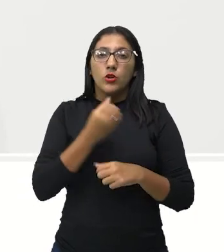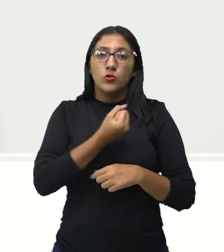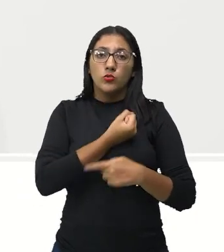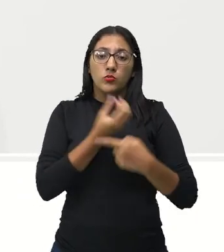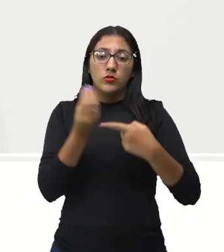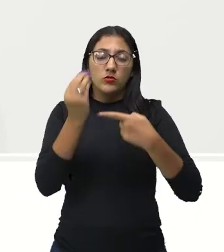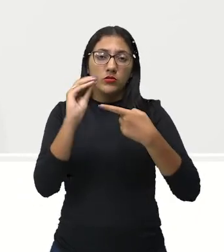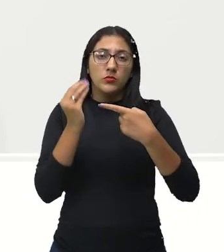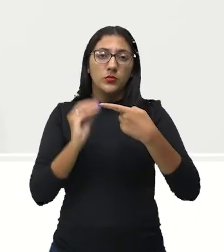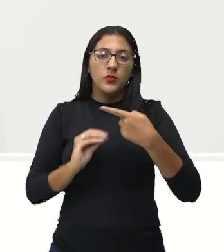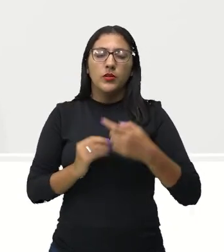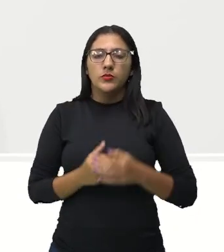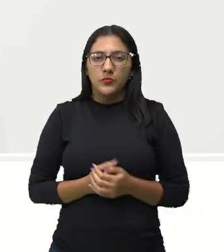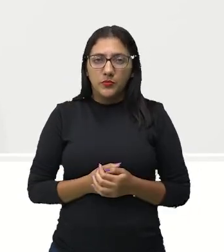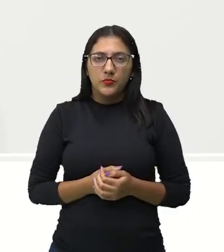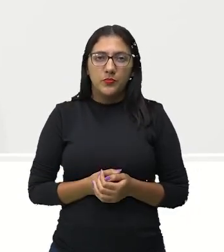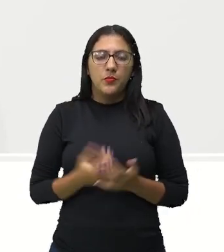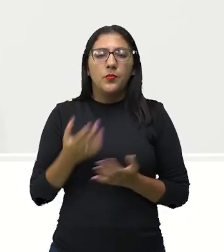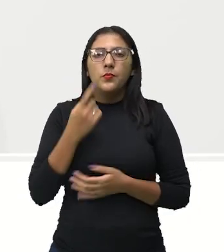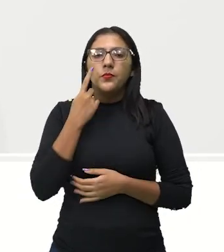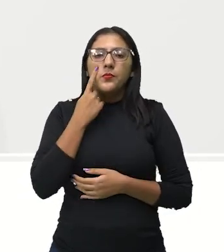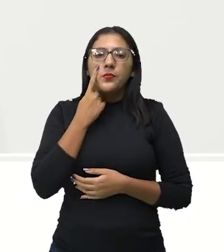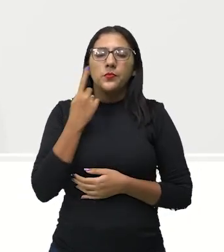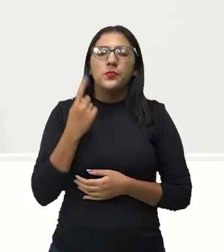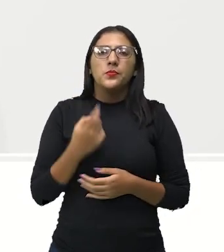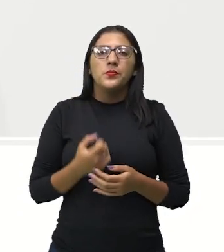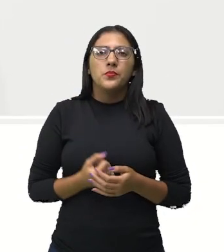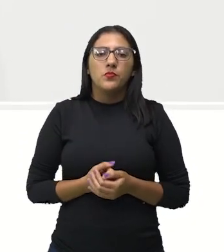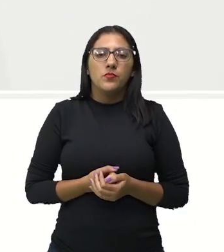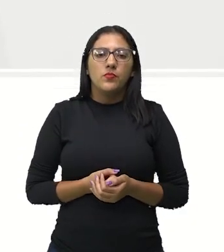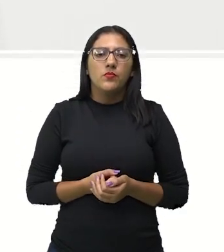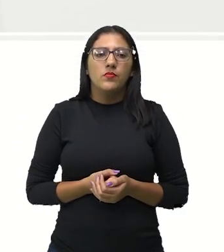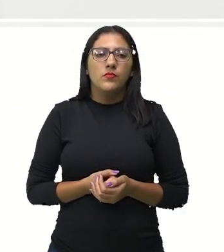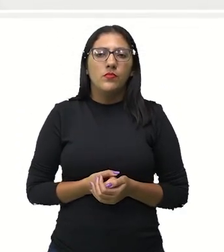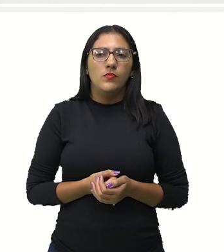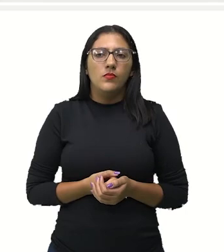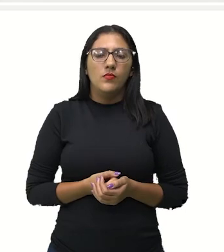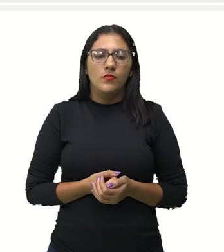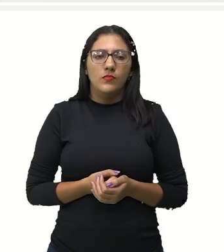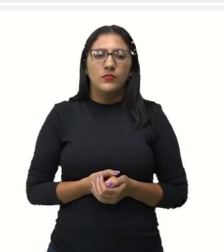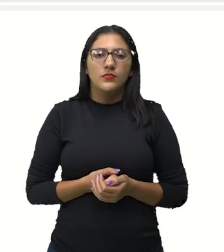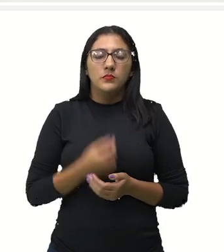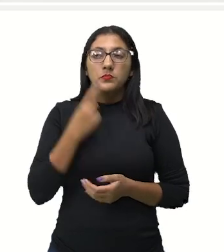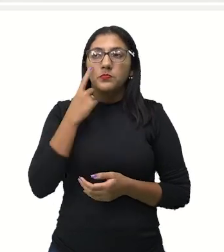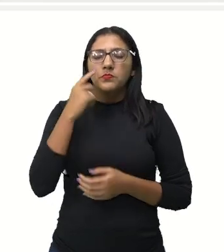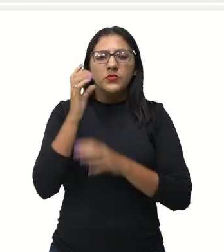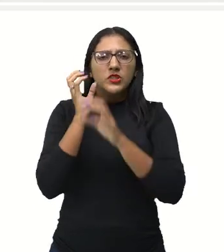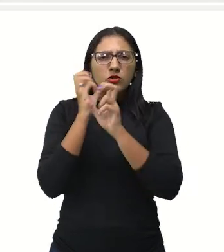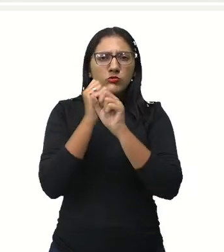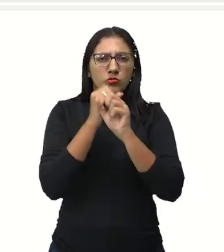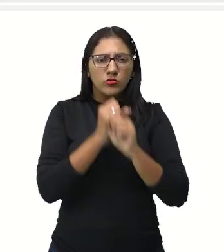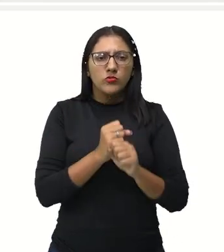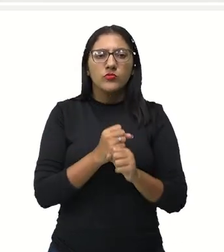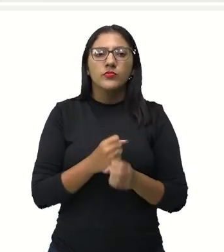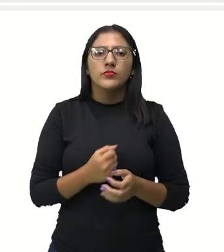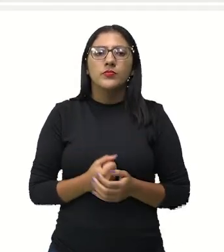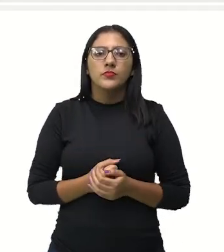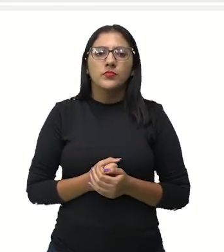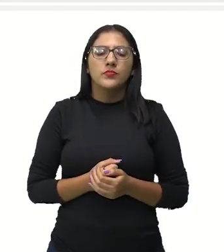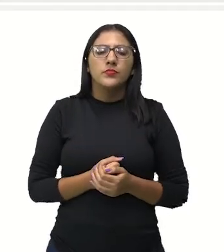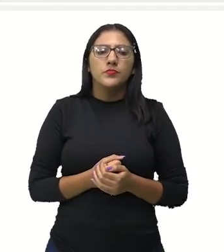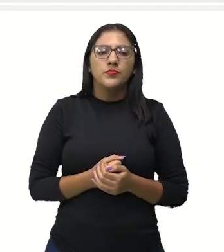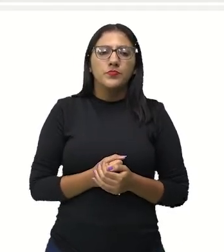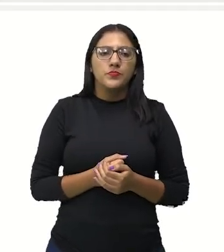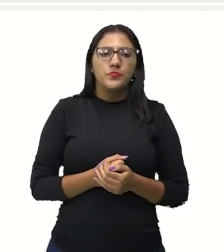sobre 100. E acompanhe então comigo só como vai ficar o nosso cálculo. Vejam só. Nós temos que o